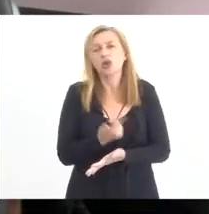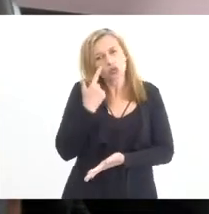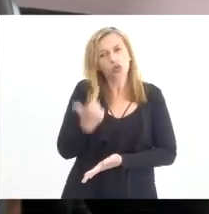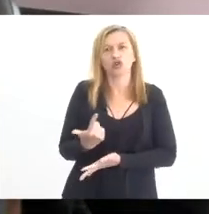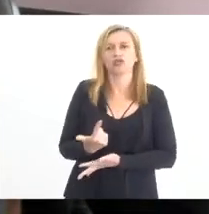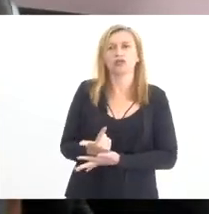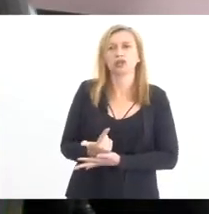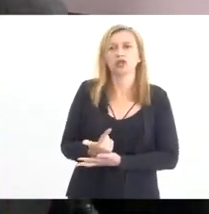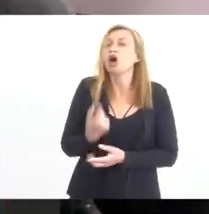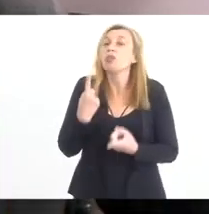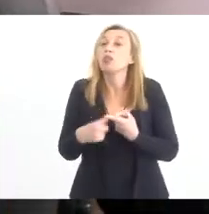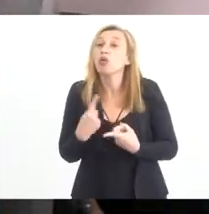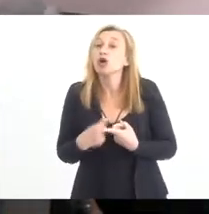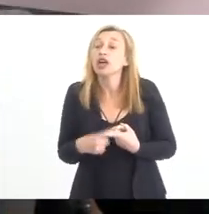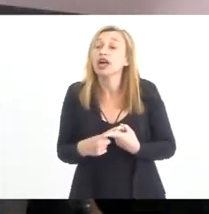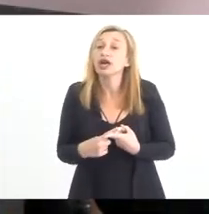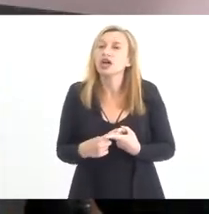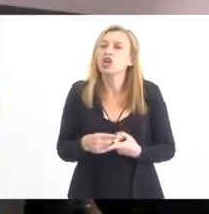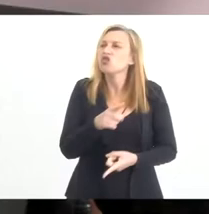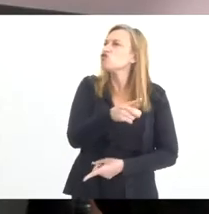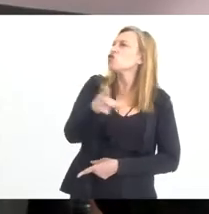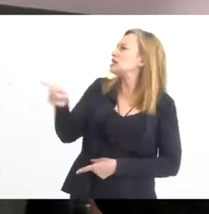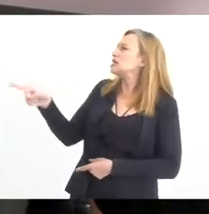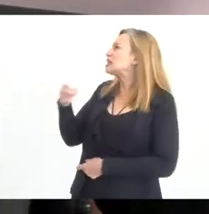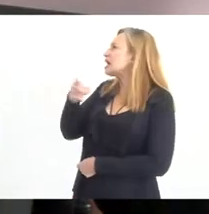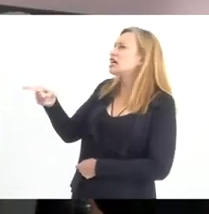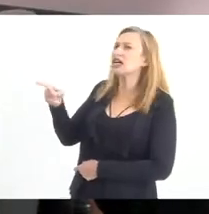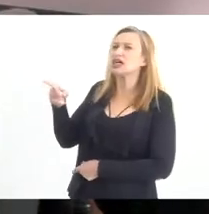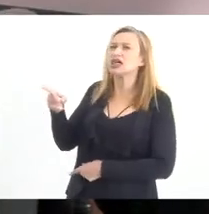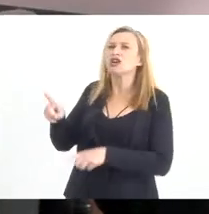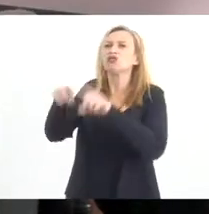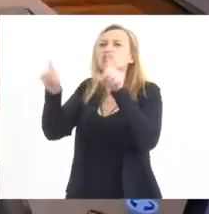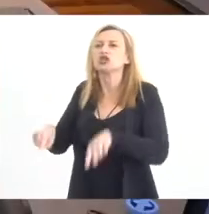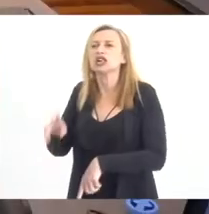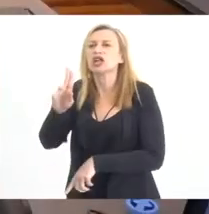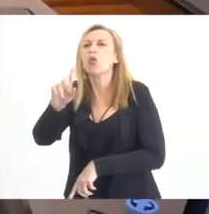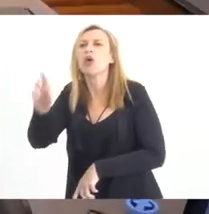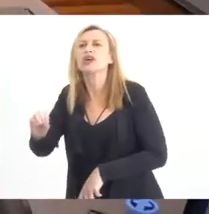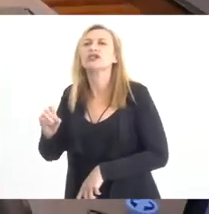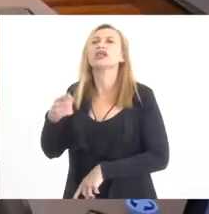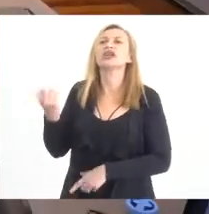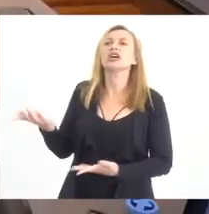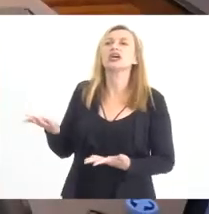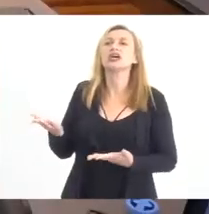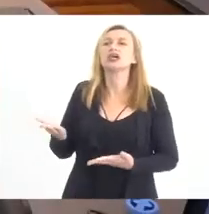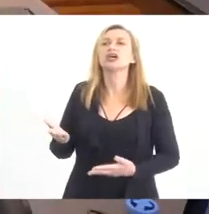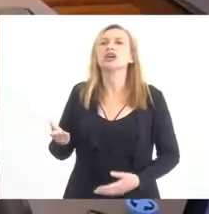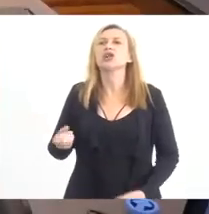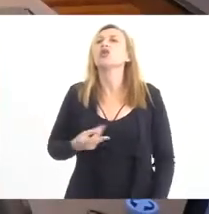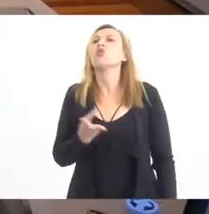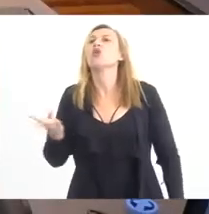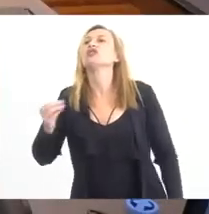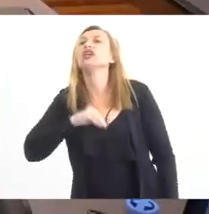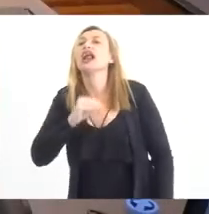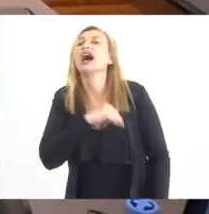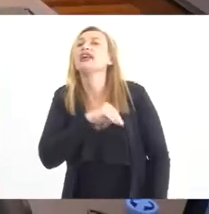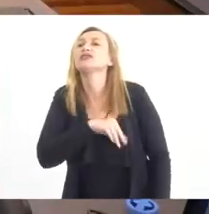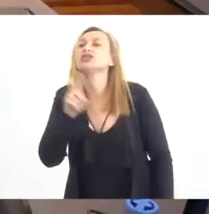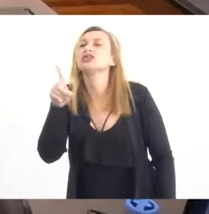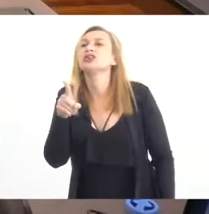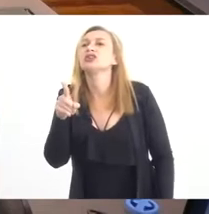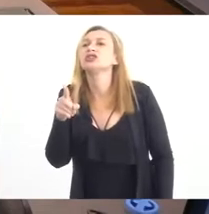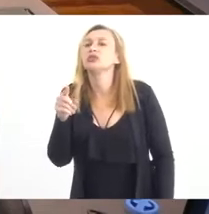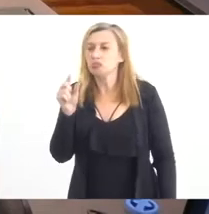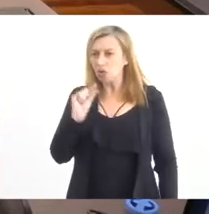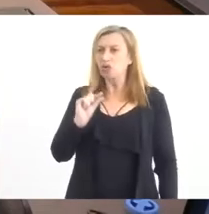vendo. Porque vocês que são... Alguém, tem funcionário da UESO aí? Ué, ganhando quanto que vocês estão ganhando? Eu estou mentindo?